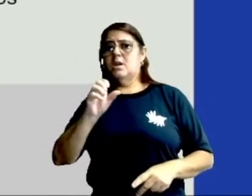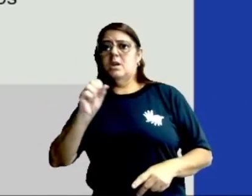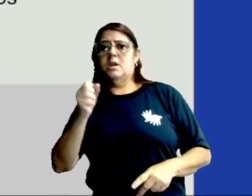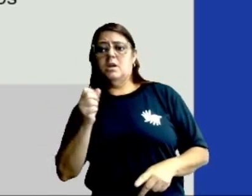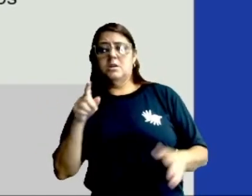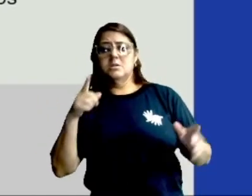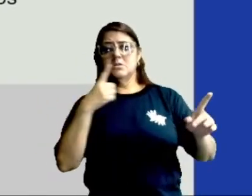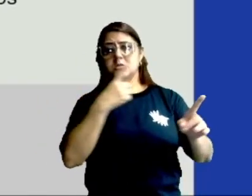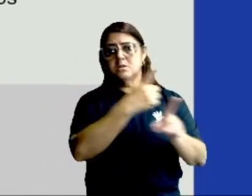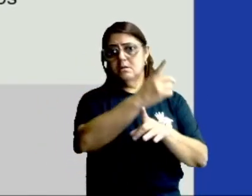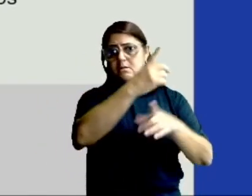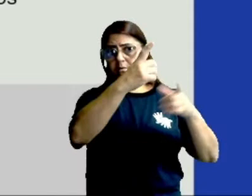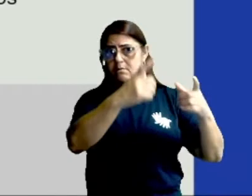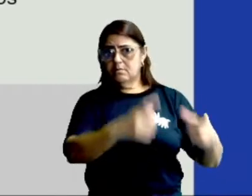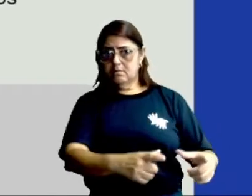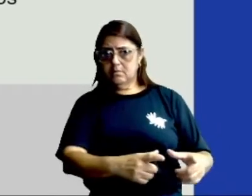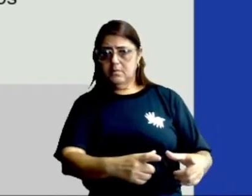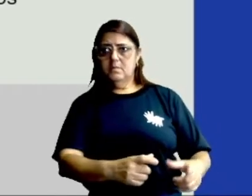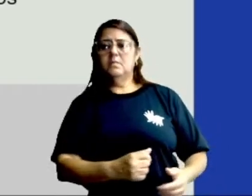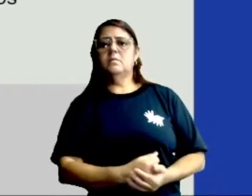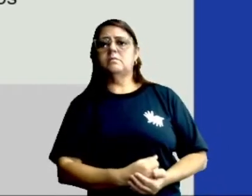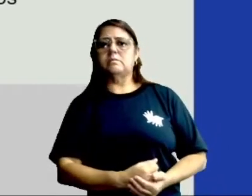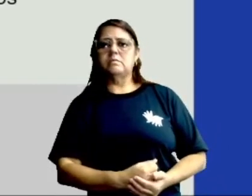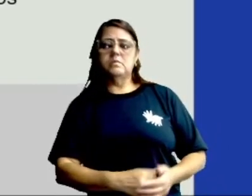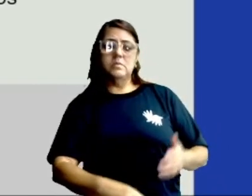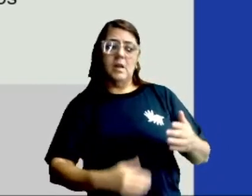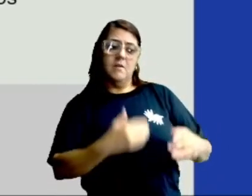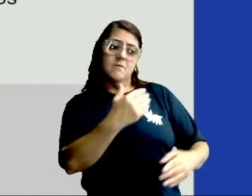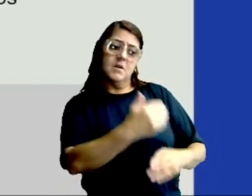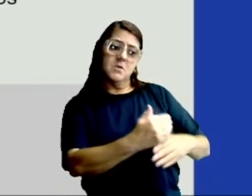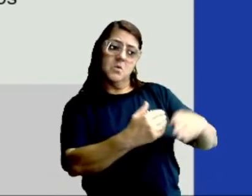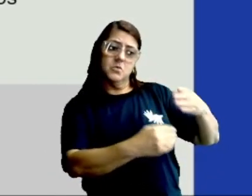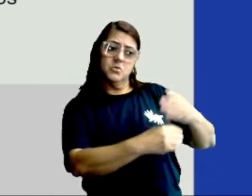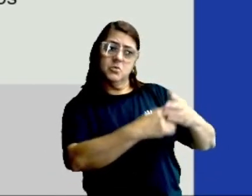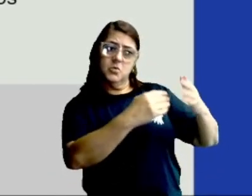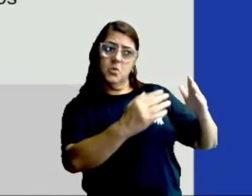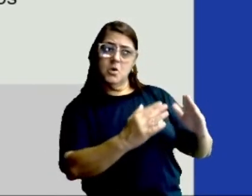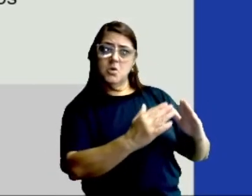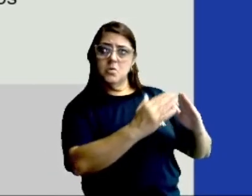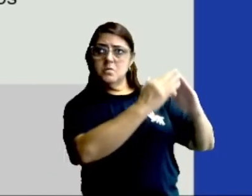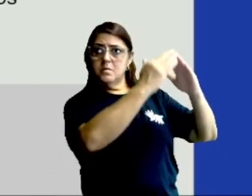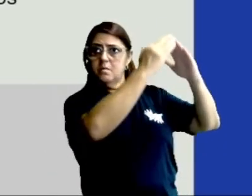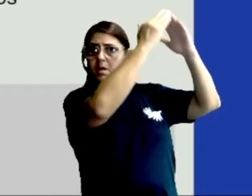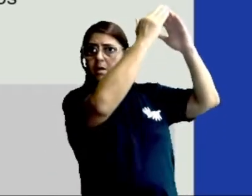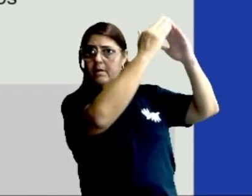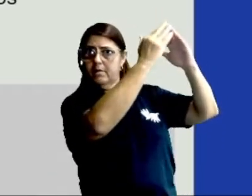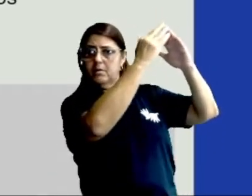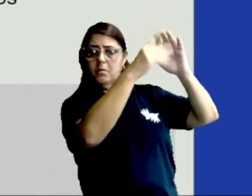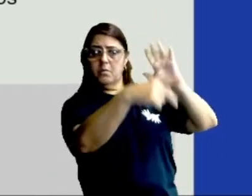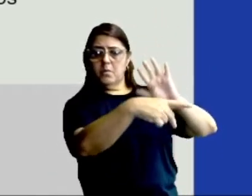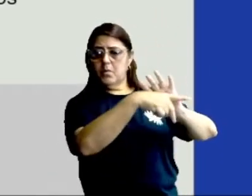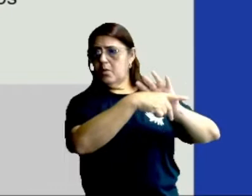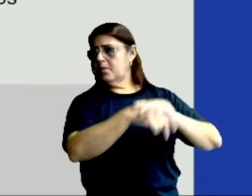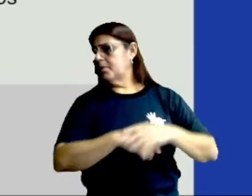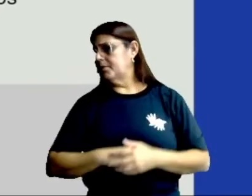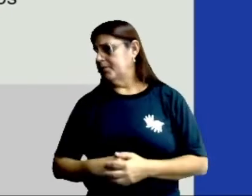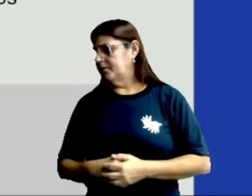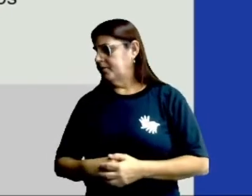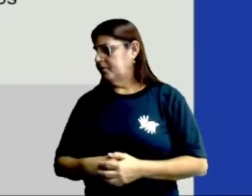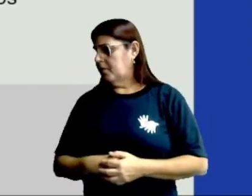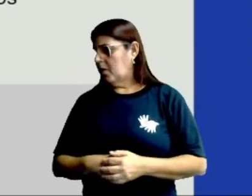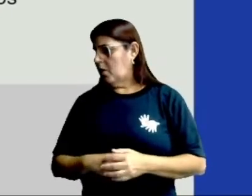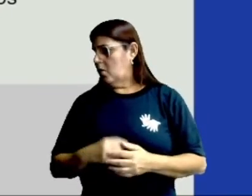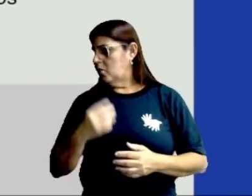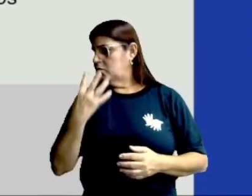tá? Eles vão construir um império. E esse império eles vão chamar de Tahuantinsuyo, ou então Tahuantinsuyo, né? Que significa os